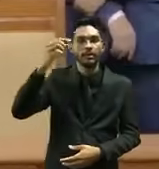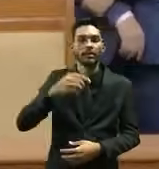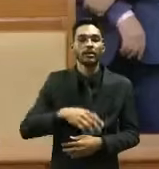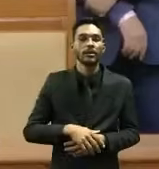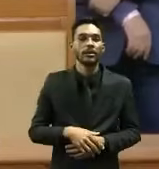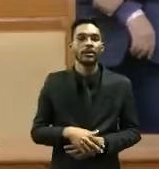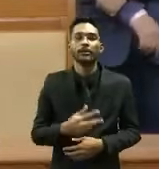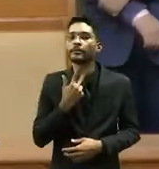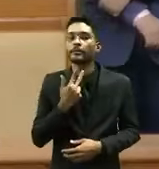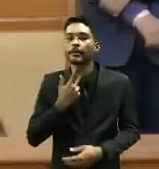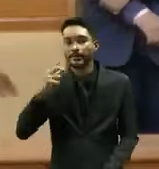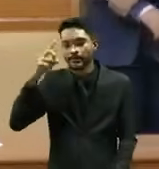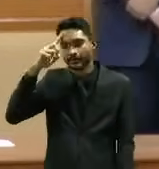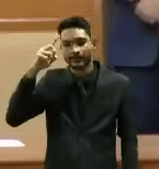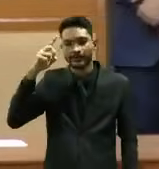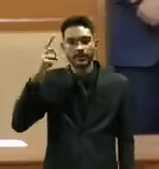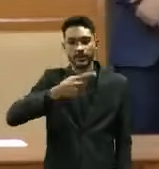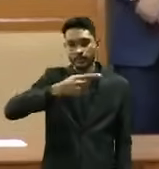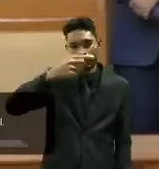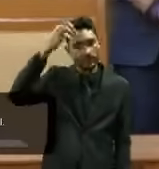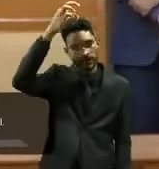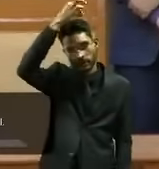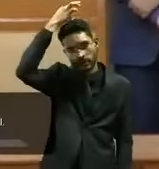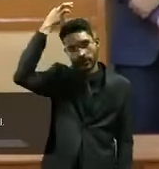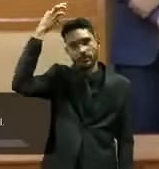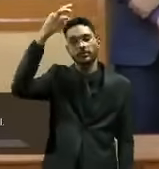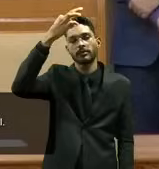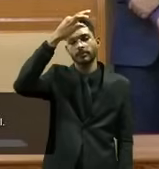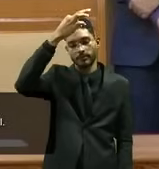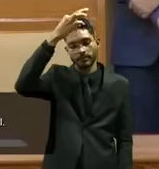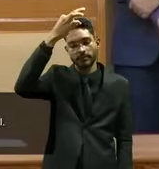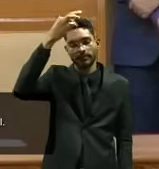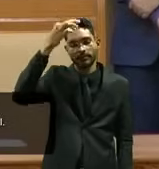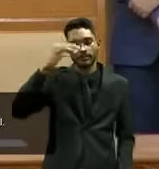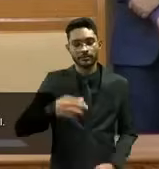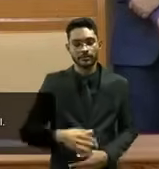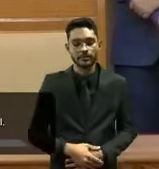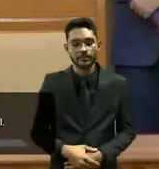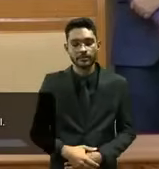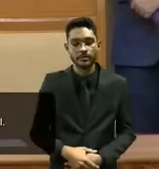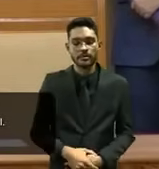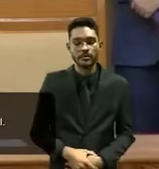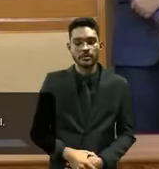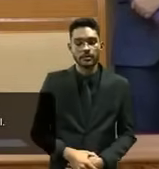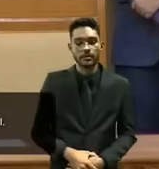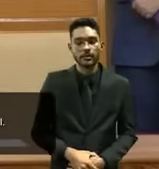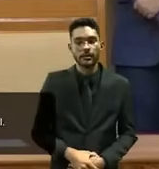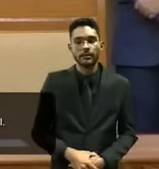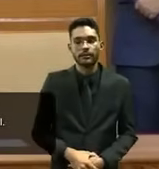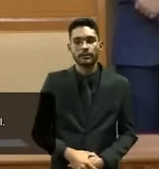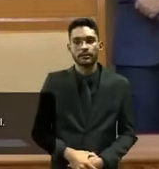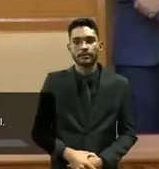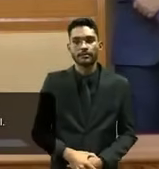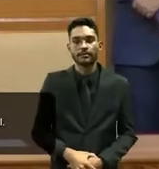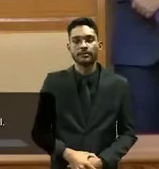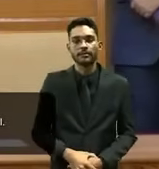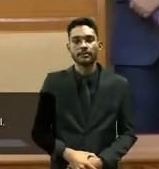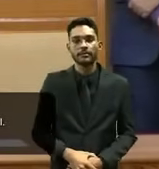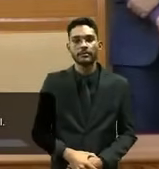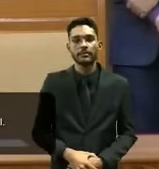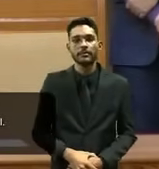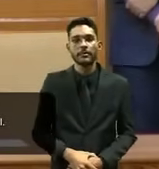meus irmãos é por isso que vocês podem acabar com essa história de dizer fulano de tal quando ora Jesus batiza